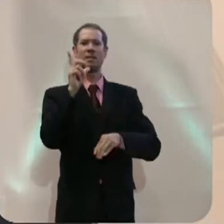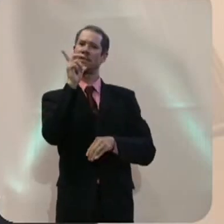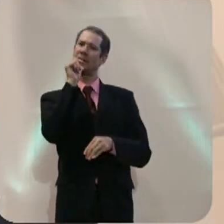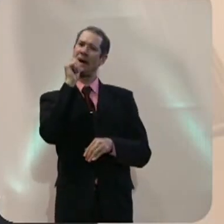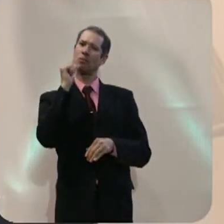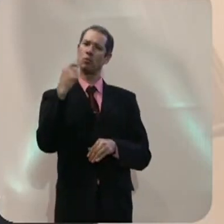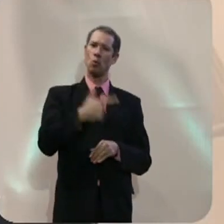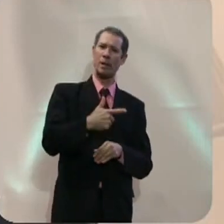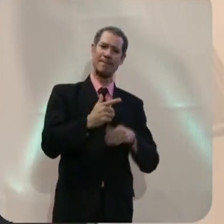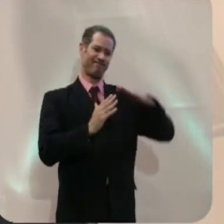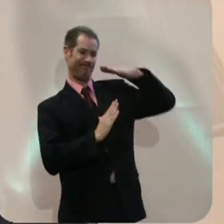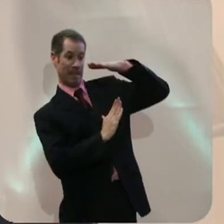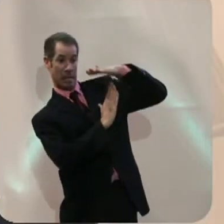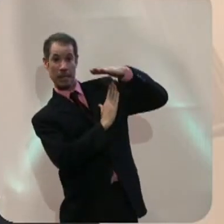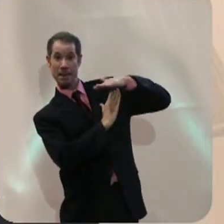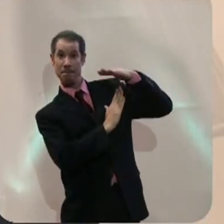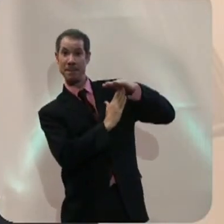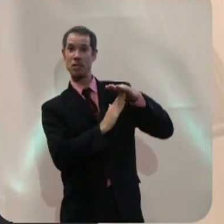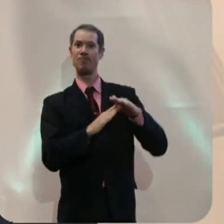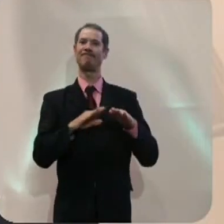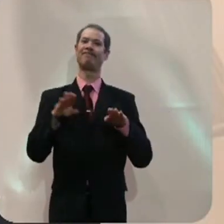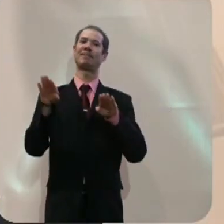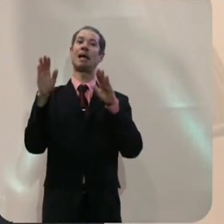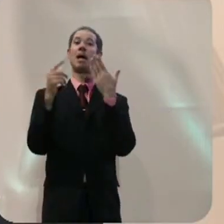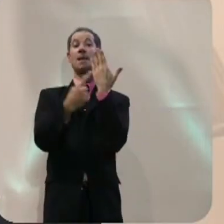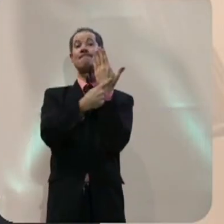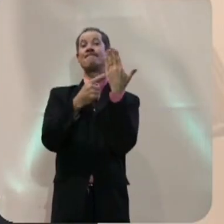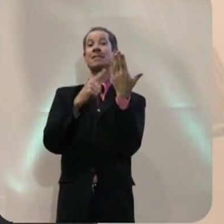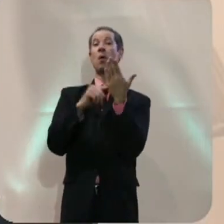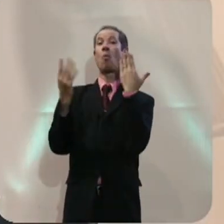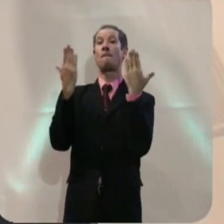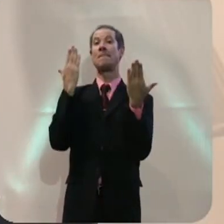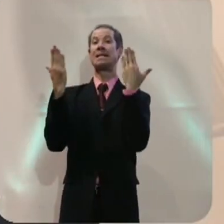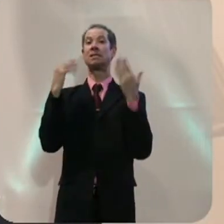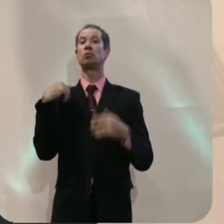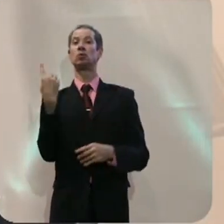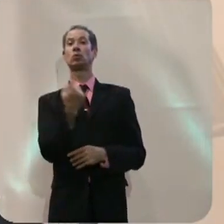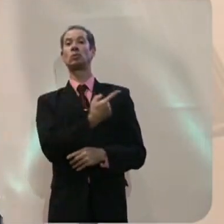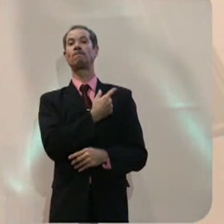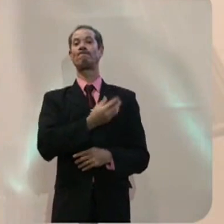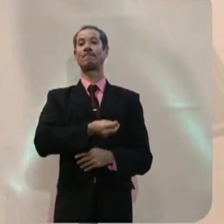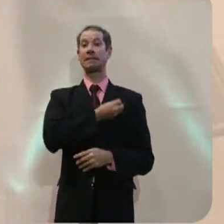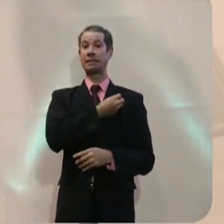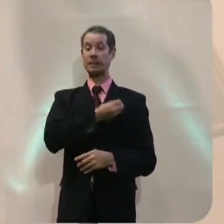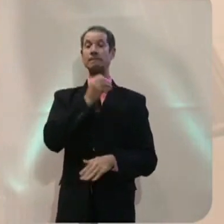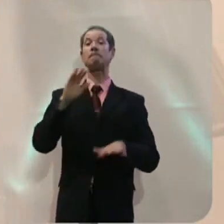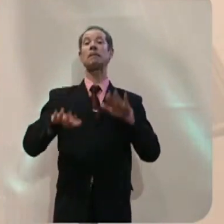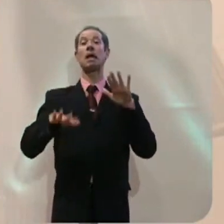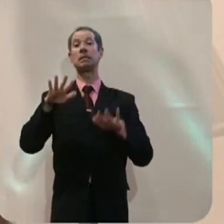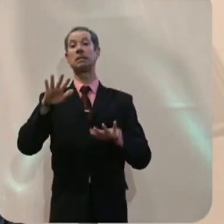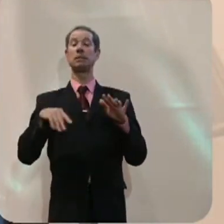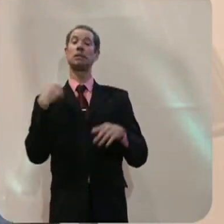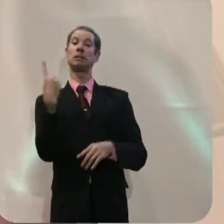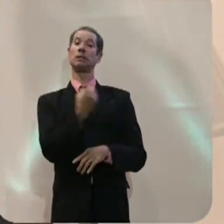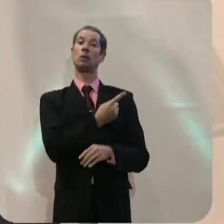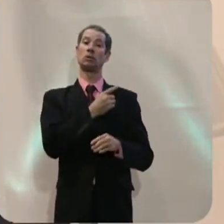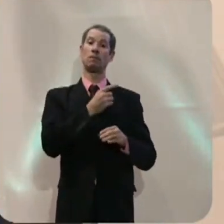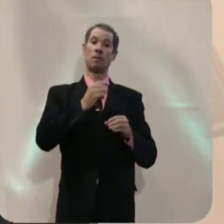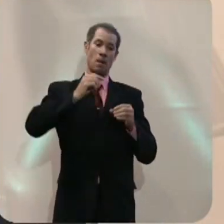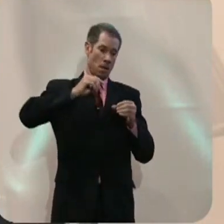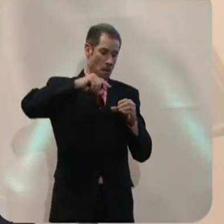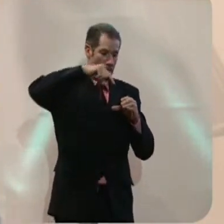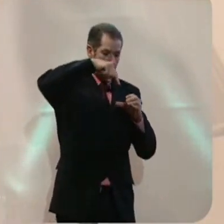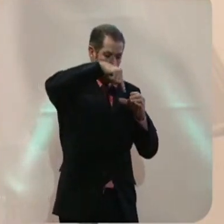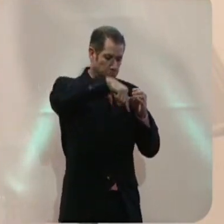que aquele limite. É assim que funciona. E na nossa vida é assim. Às vezes o nosso poço está